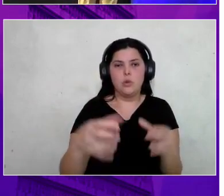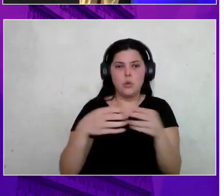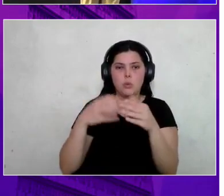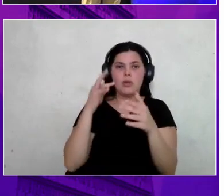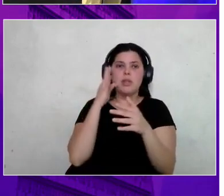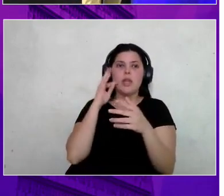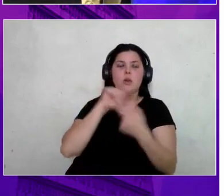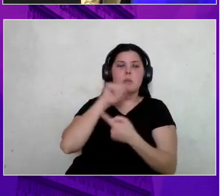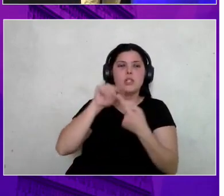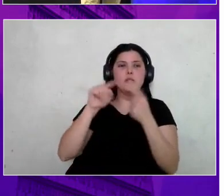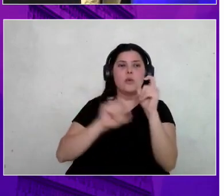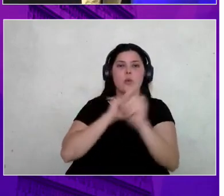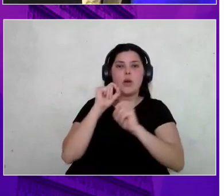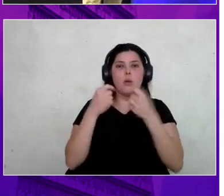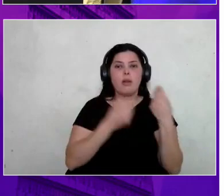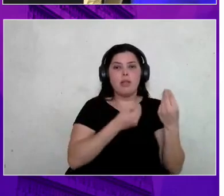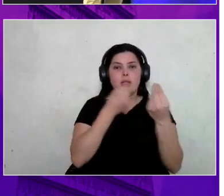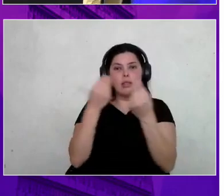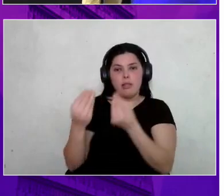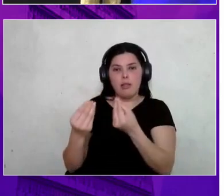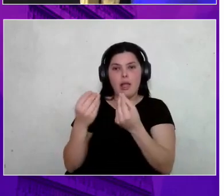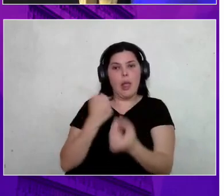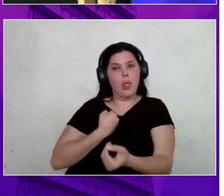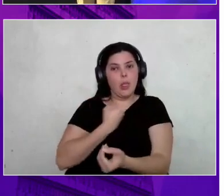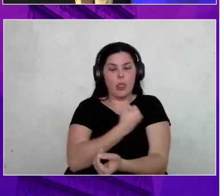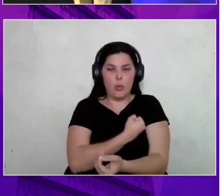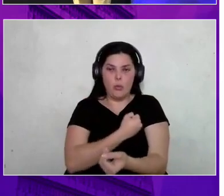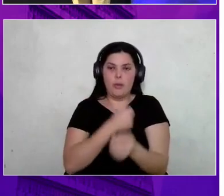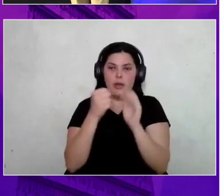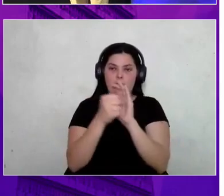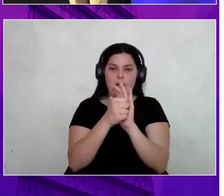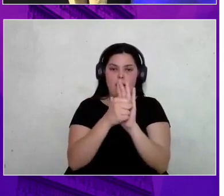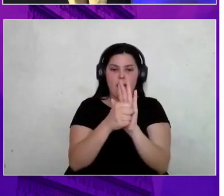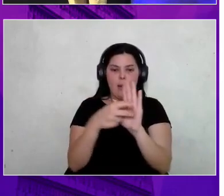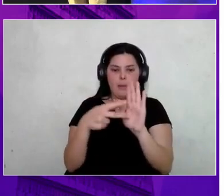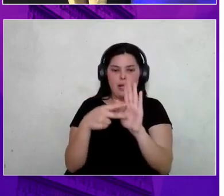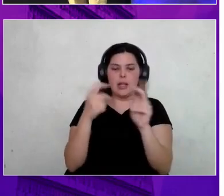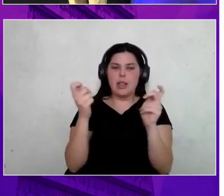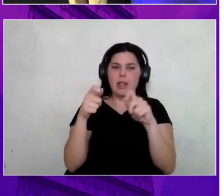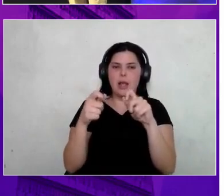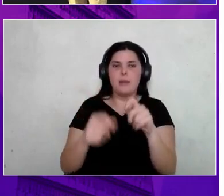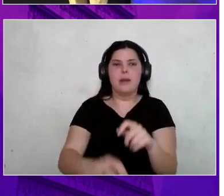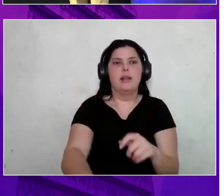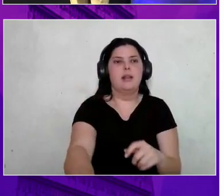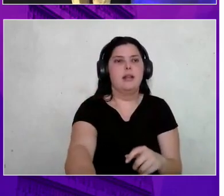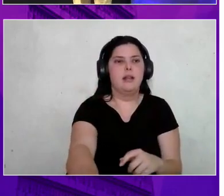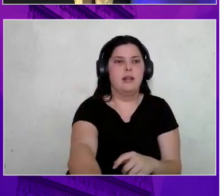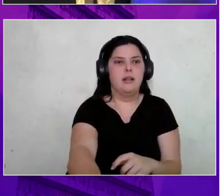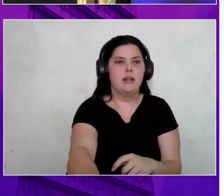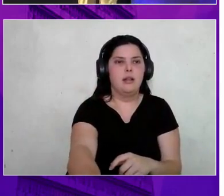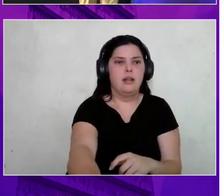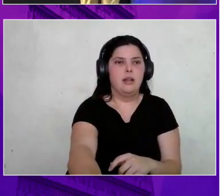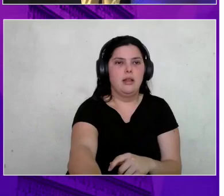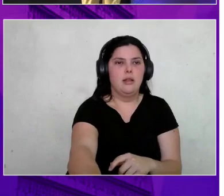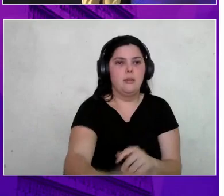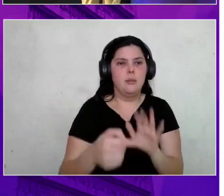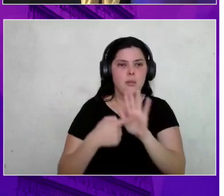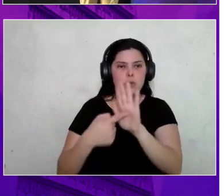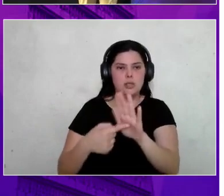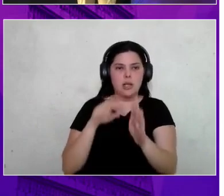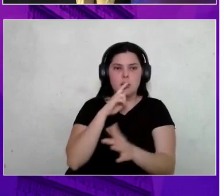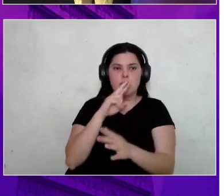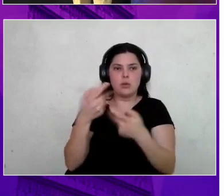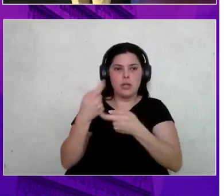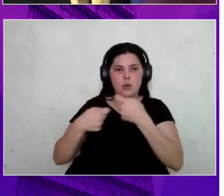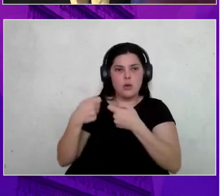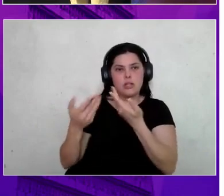também entregar quais são os números que aquela aplicação consegue prover para o time de negócio, para o time de atendimento e também deixar